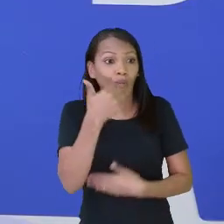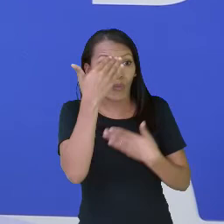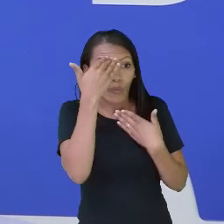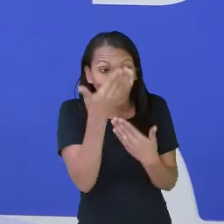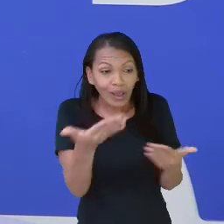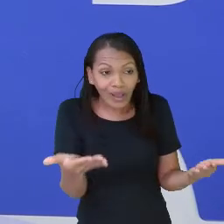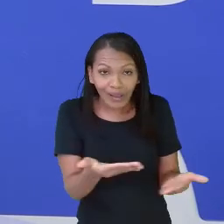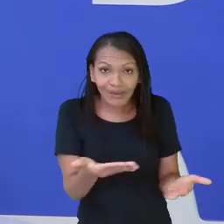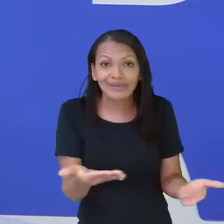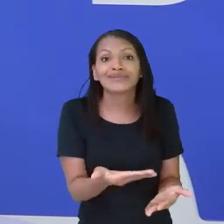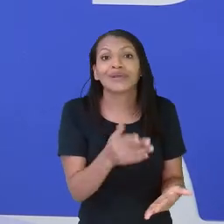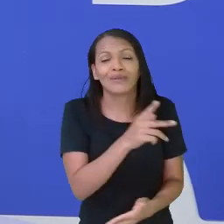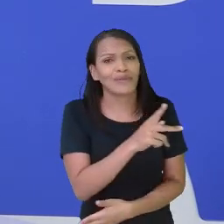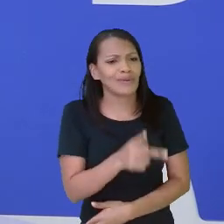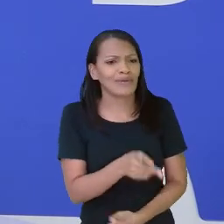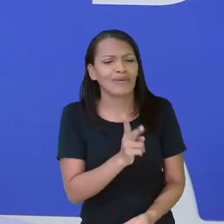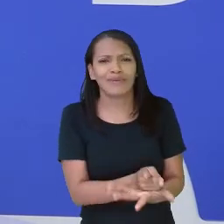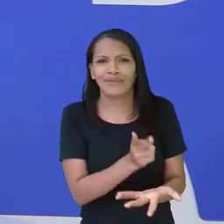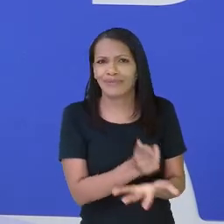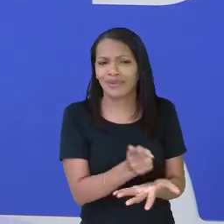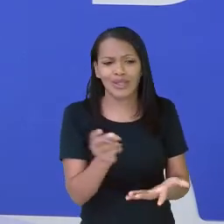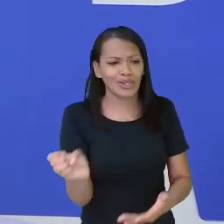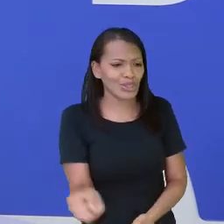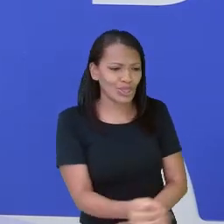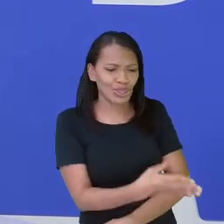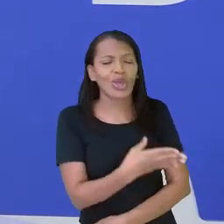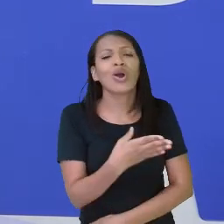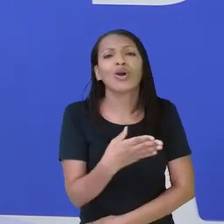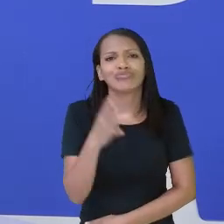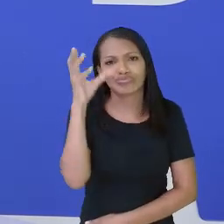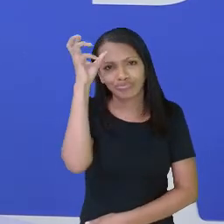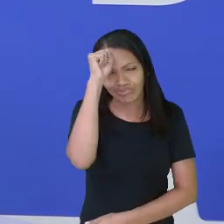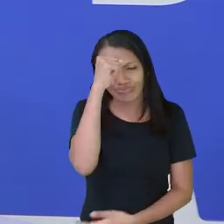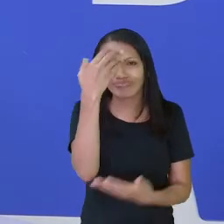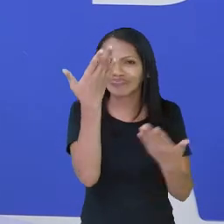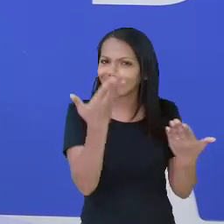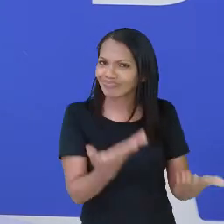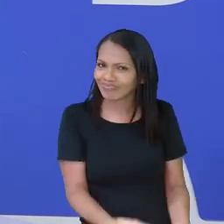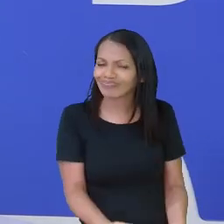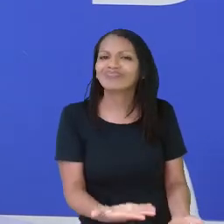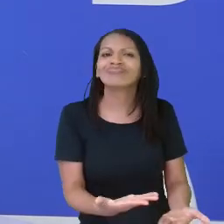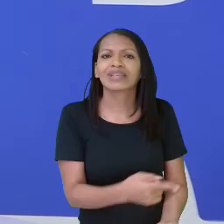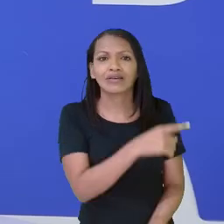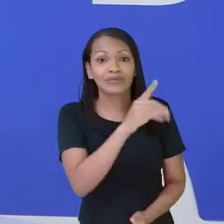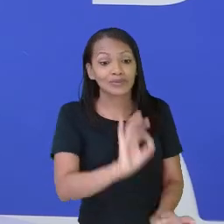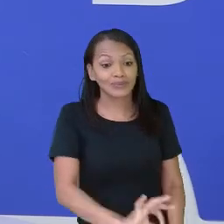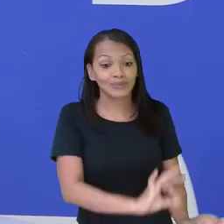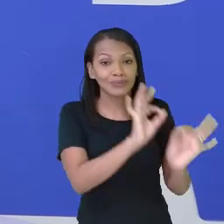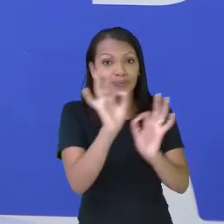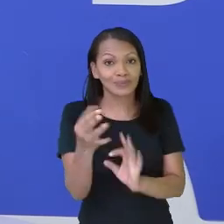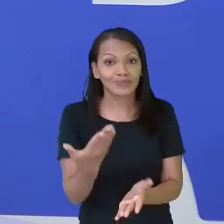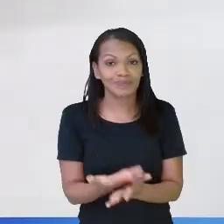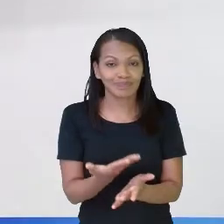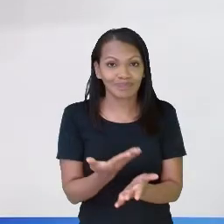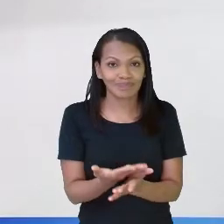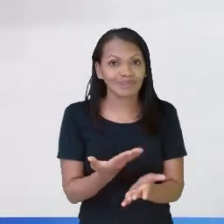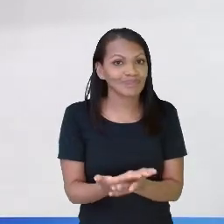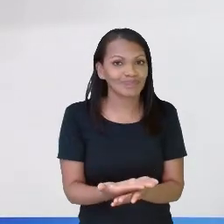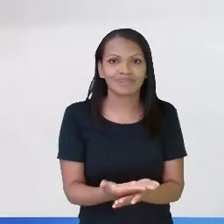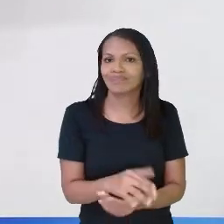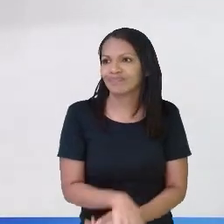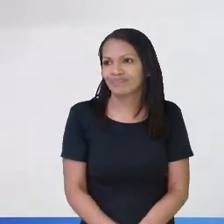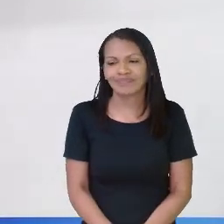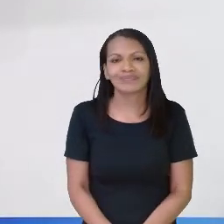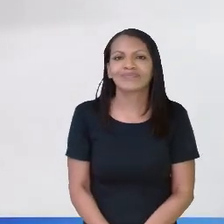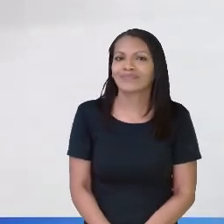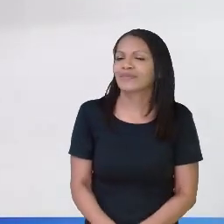esse momento, né, professora? Sempre trazendo novas aprendizagens e você, claro, não pode deixar de acompanhar as aulas, hein? Ela não vendeu o